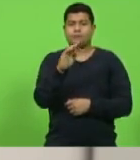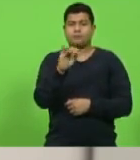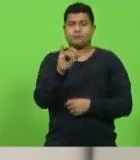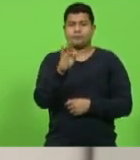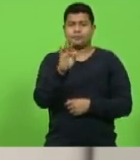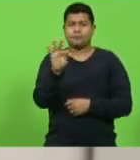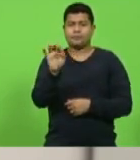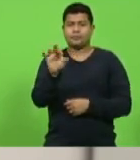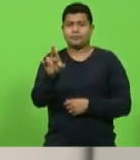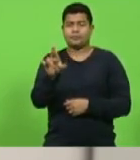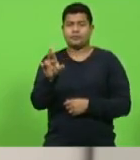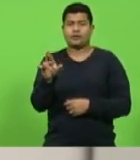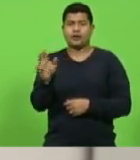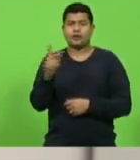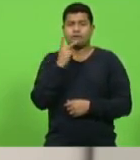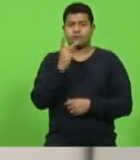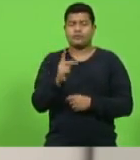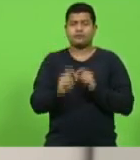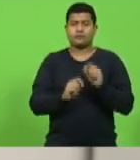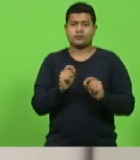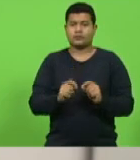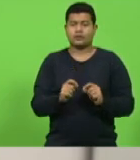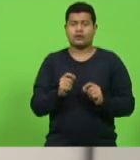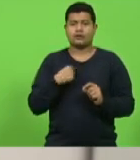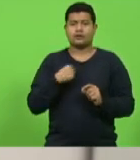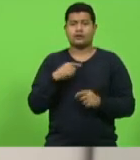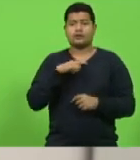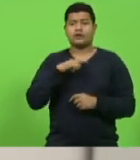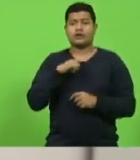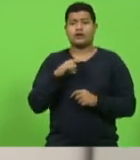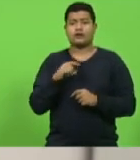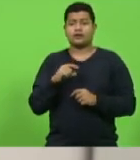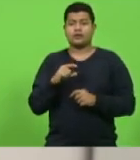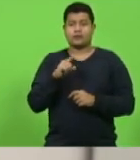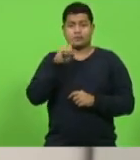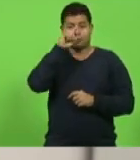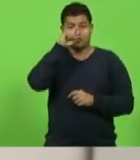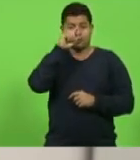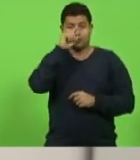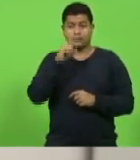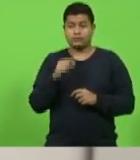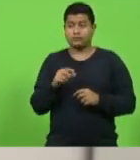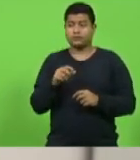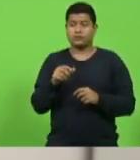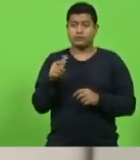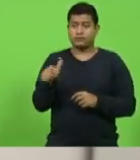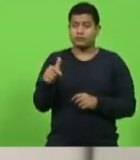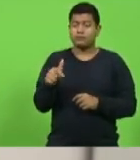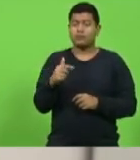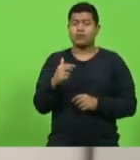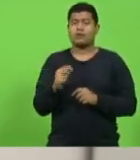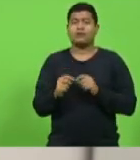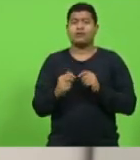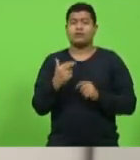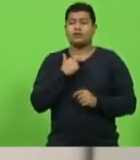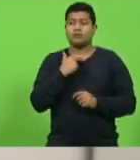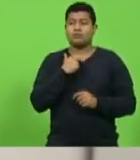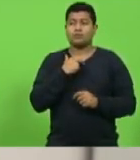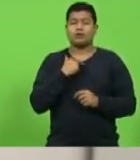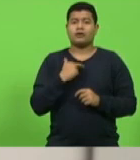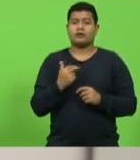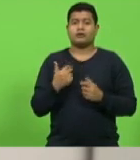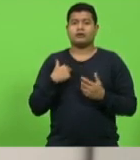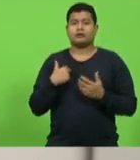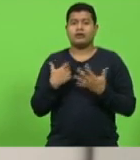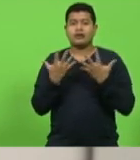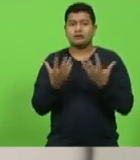diz ele que existe o risco que você não pode jamais correr, e existe o risco que você não pode deixar de